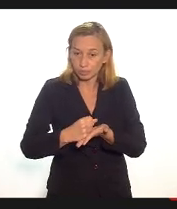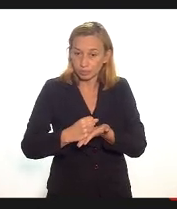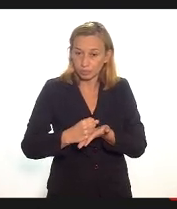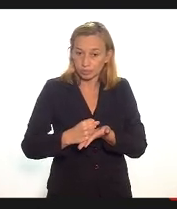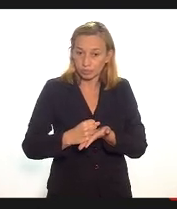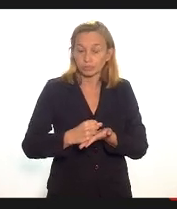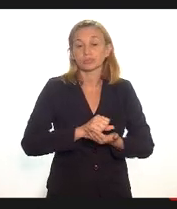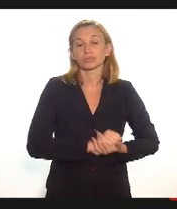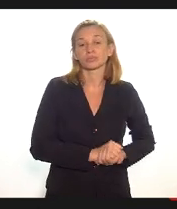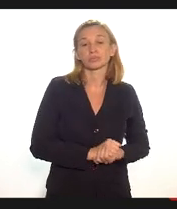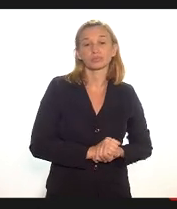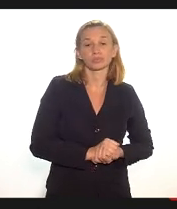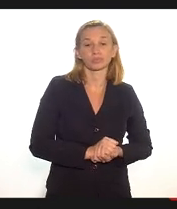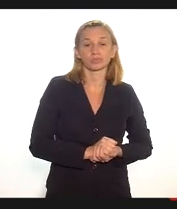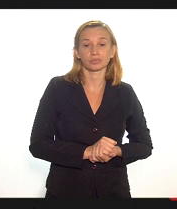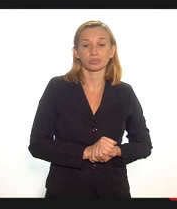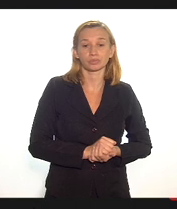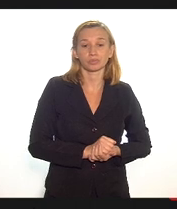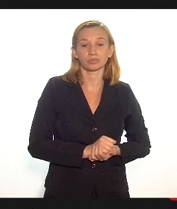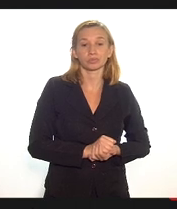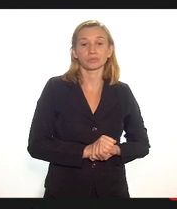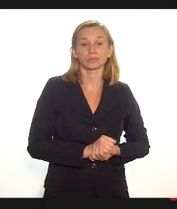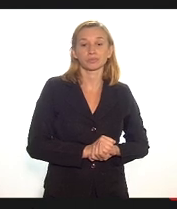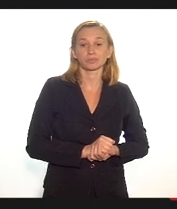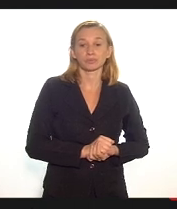sessão onerosa e